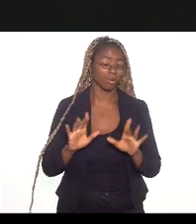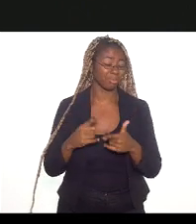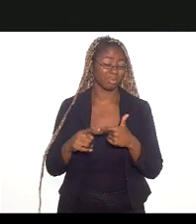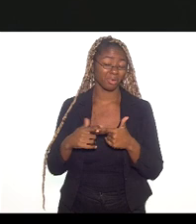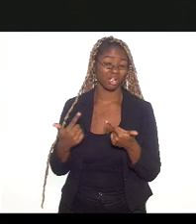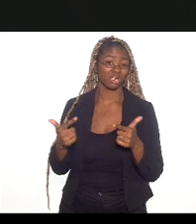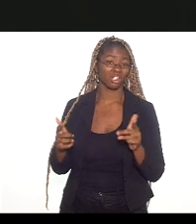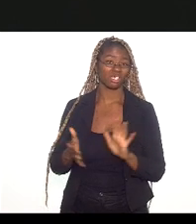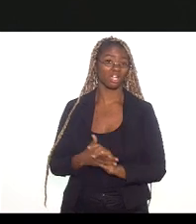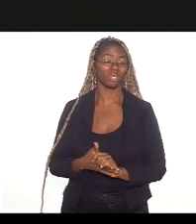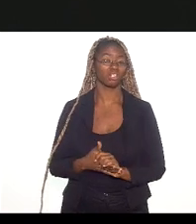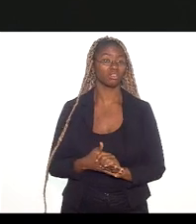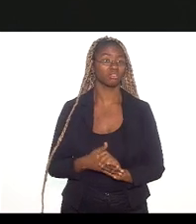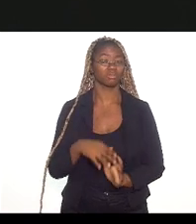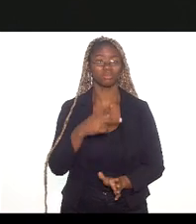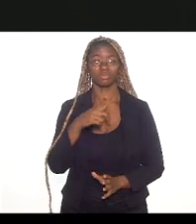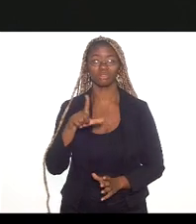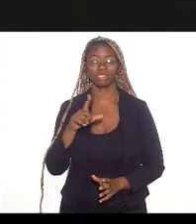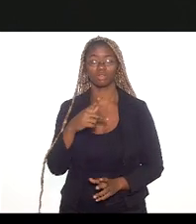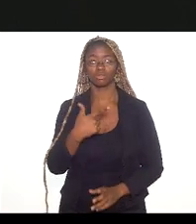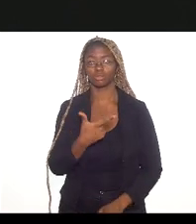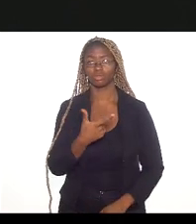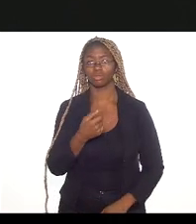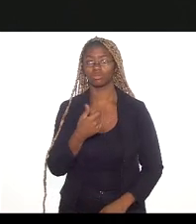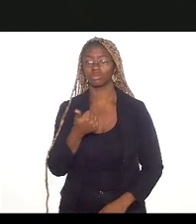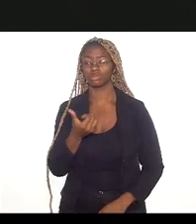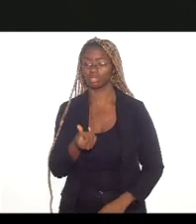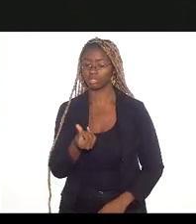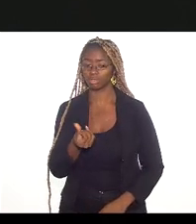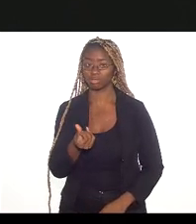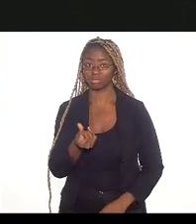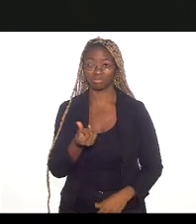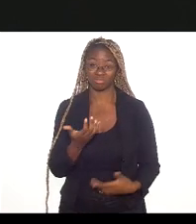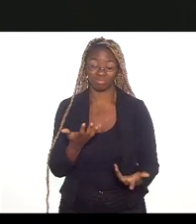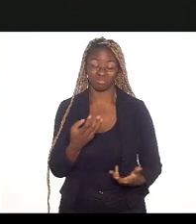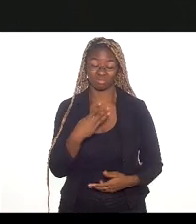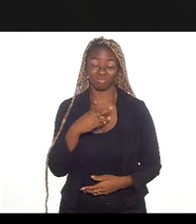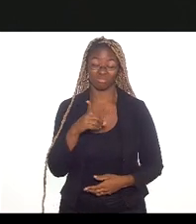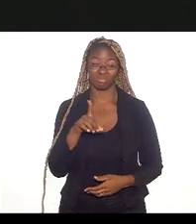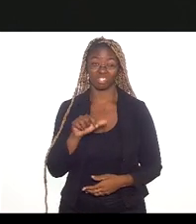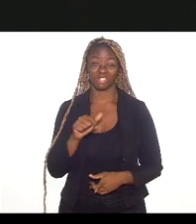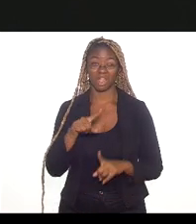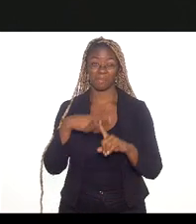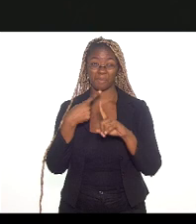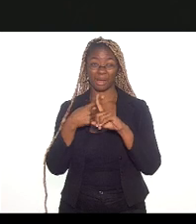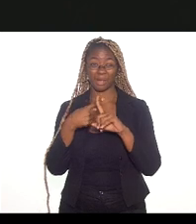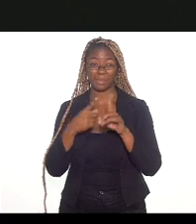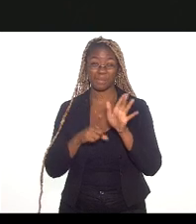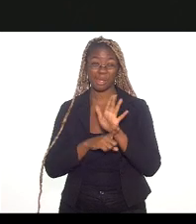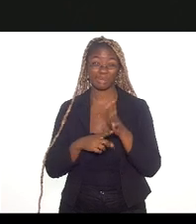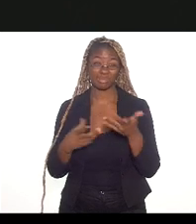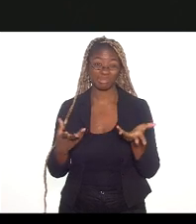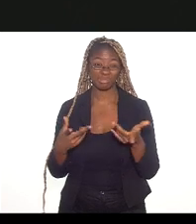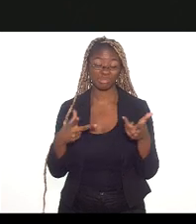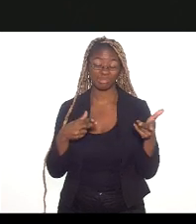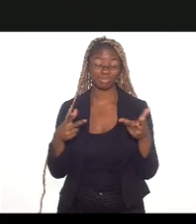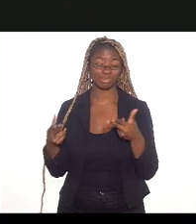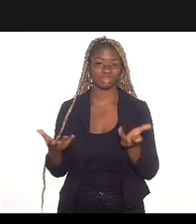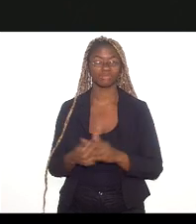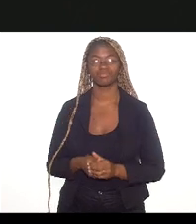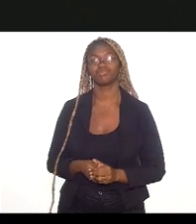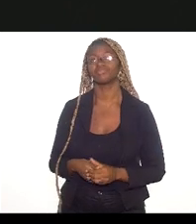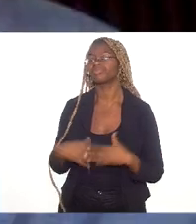O projeto é de 2016, mais 30 dias, menos 30 dias. Não tem problema, não. Então,